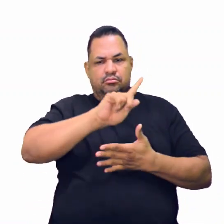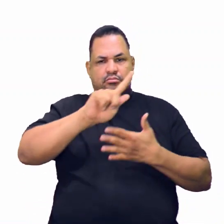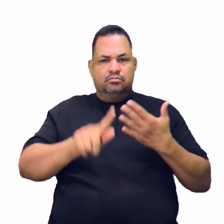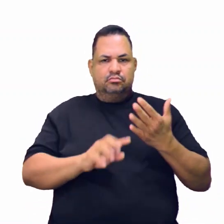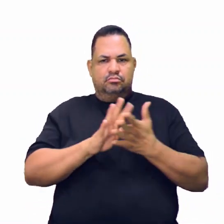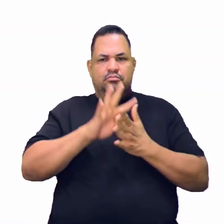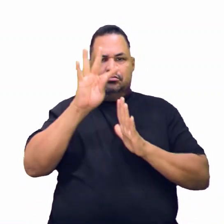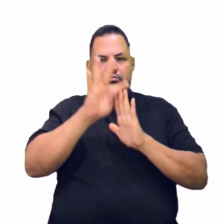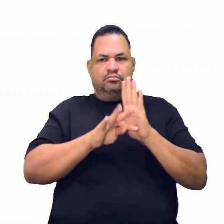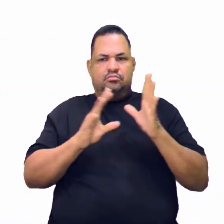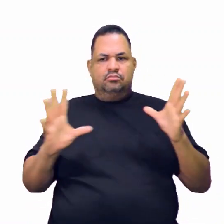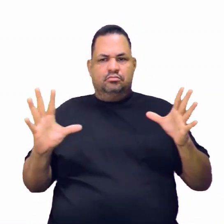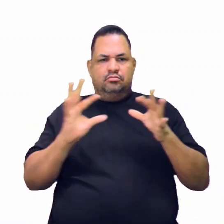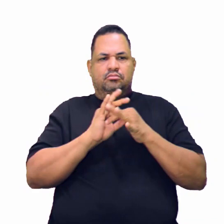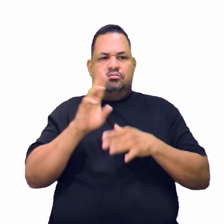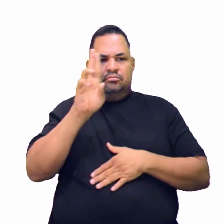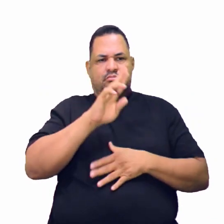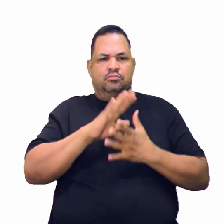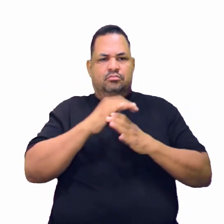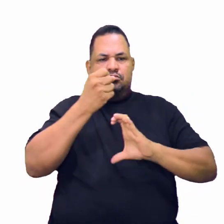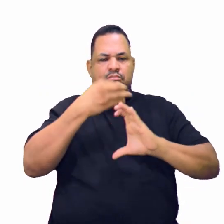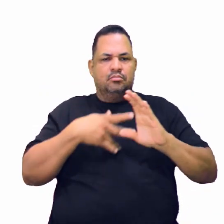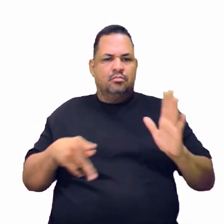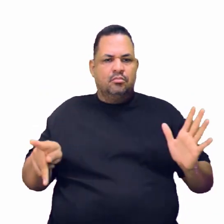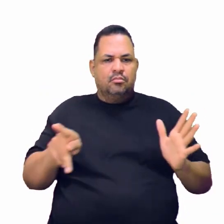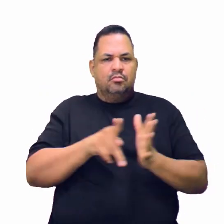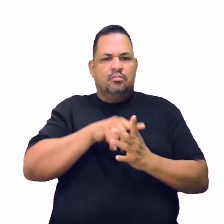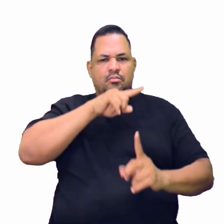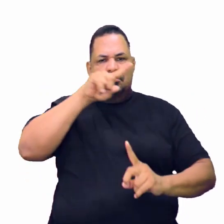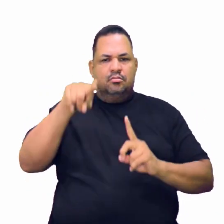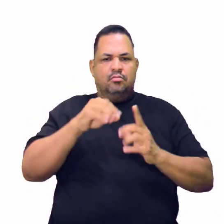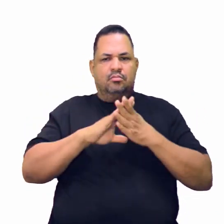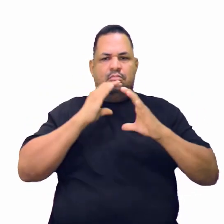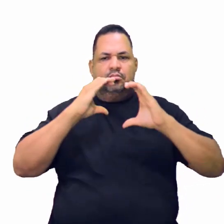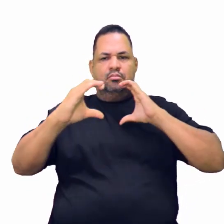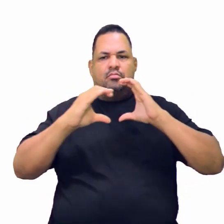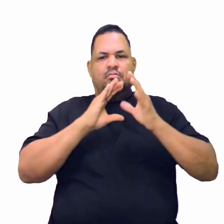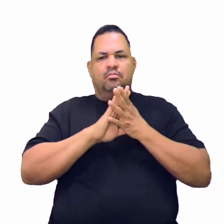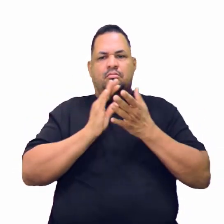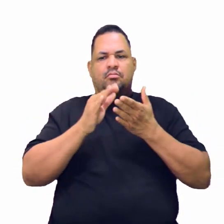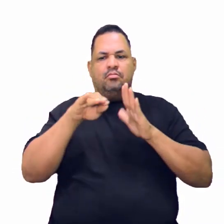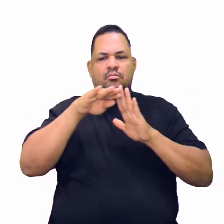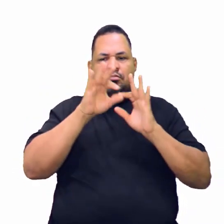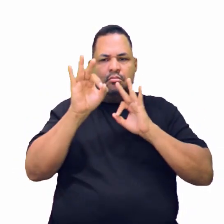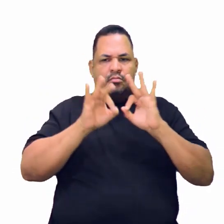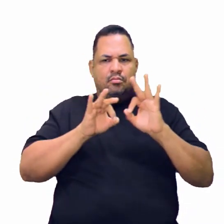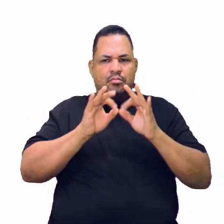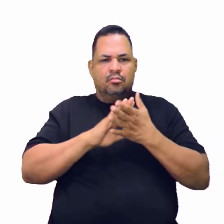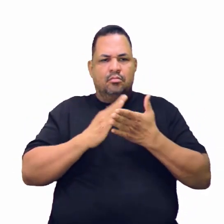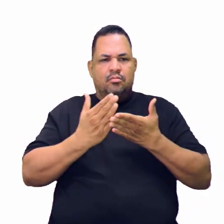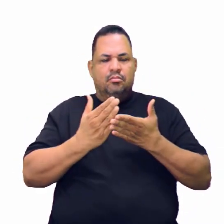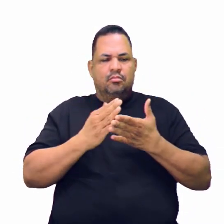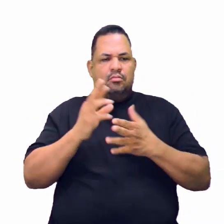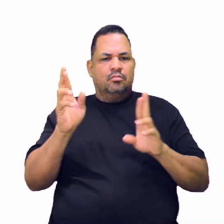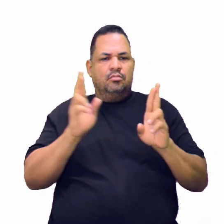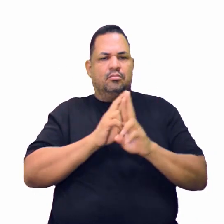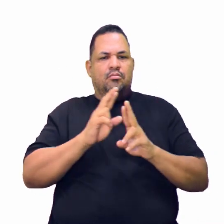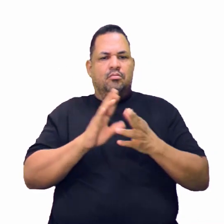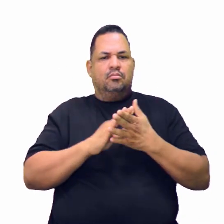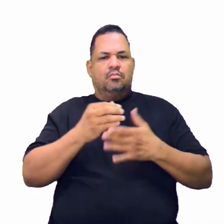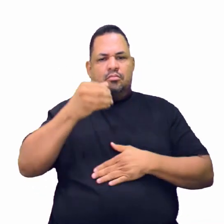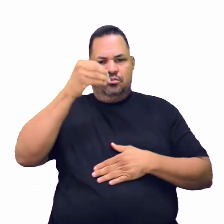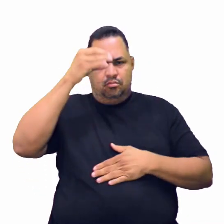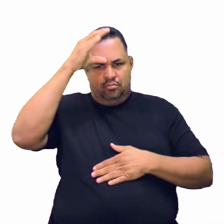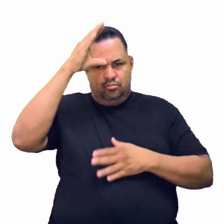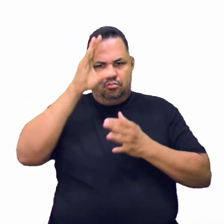seu contexto de uso, sua função específica, seu objetivo comunicativo e seu formato mais comum relacionam-se